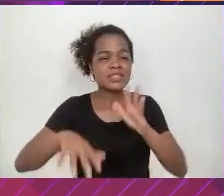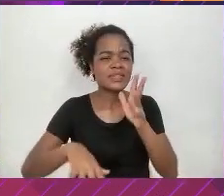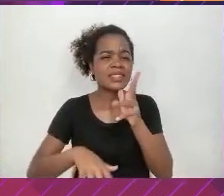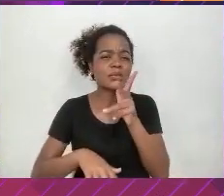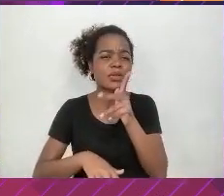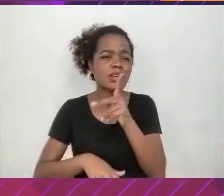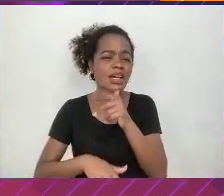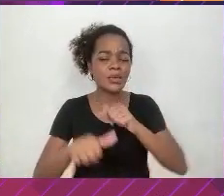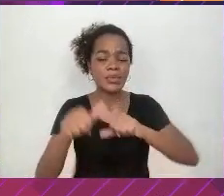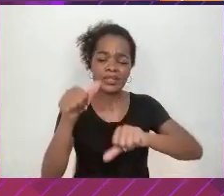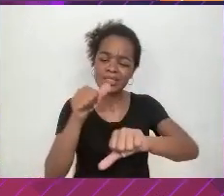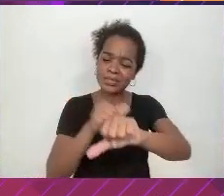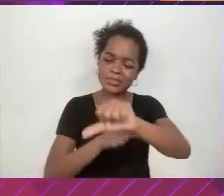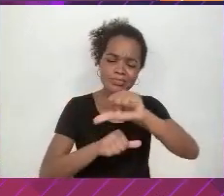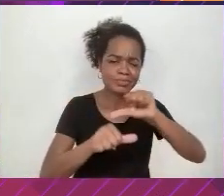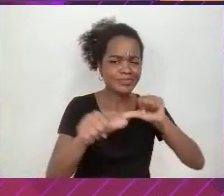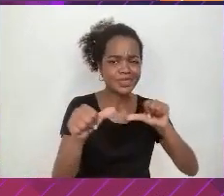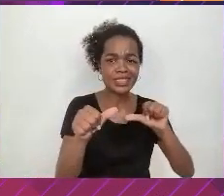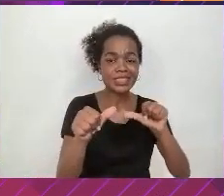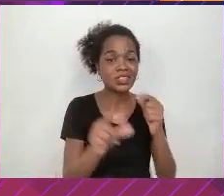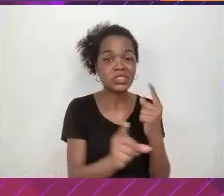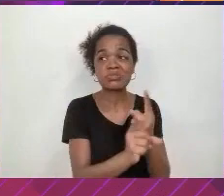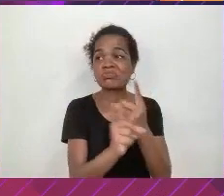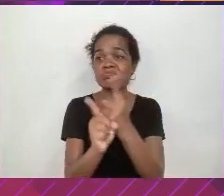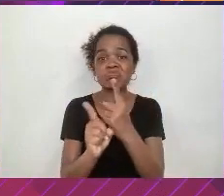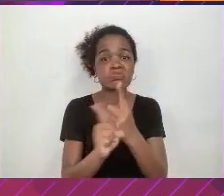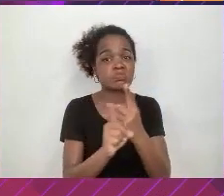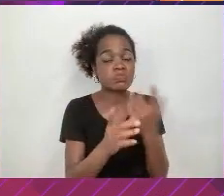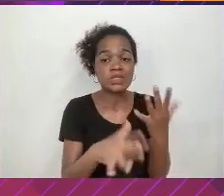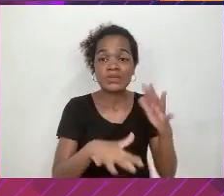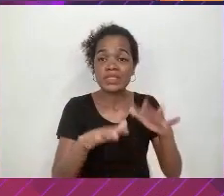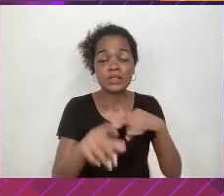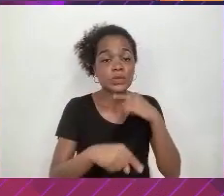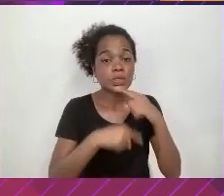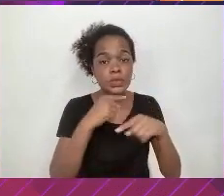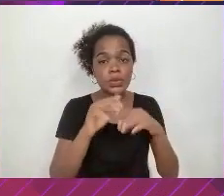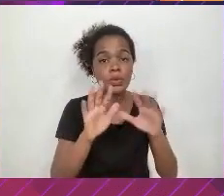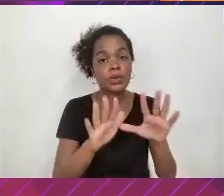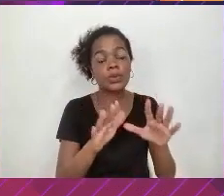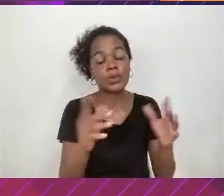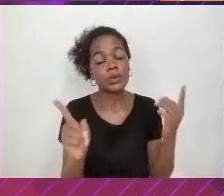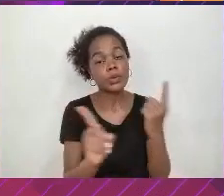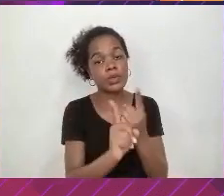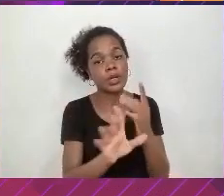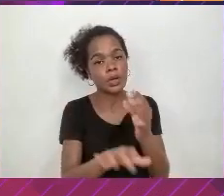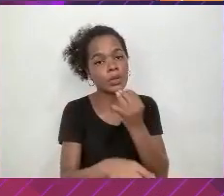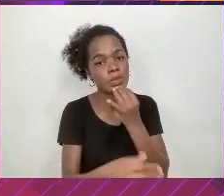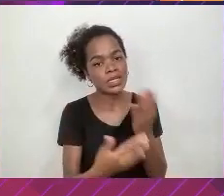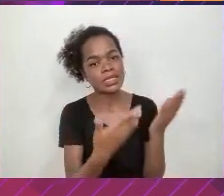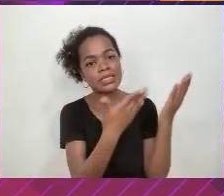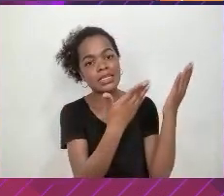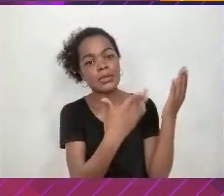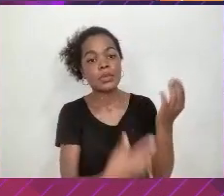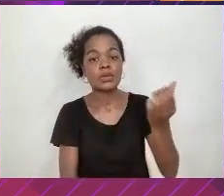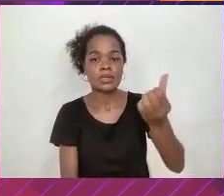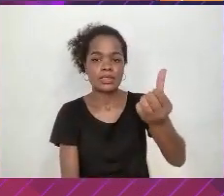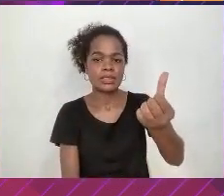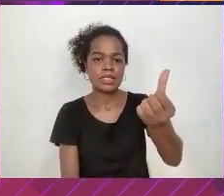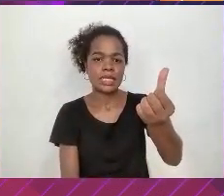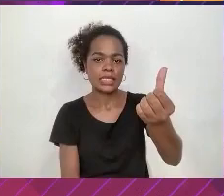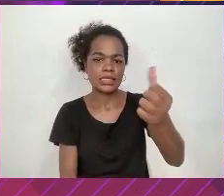coisa que a gente não vai conseguir identificar. Aqui eu coloquei um exemplo de 6 sprints aí de um